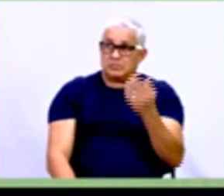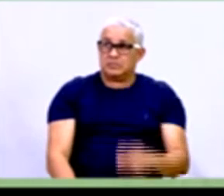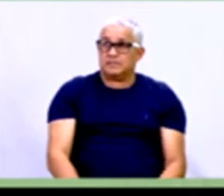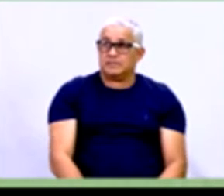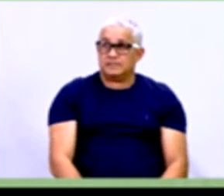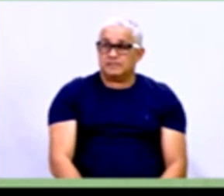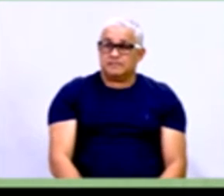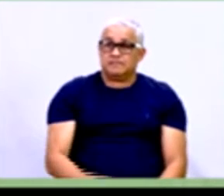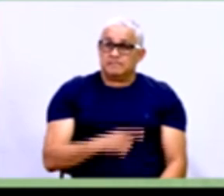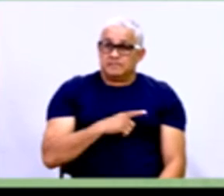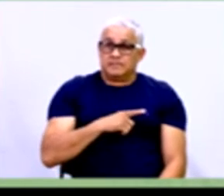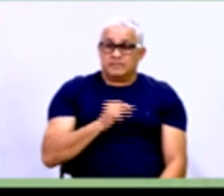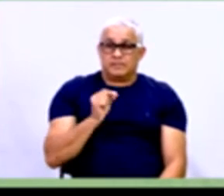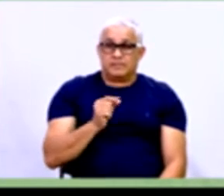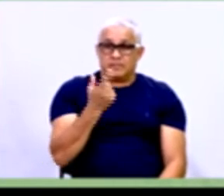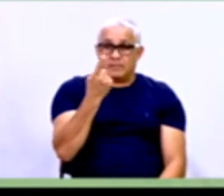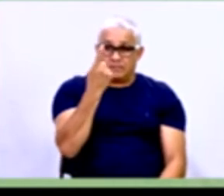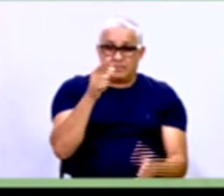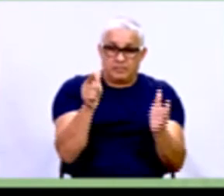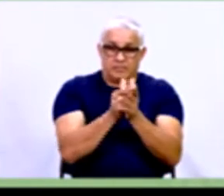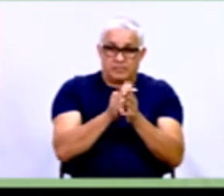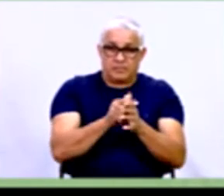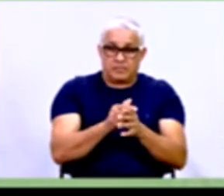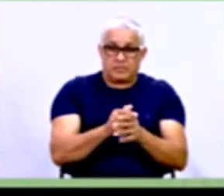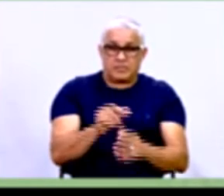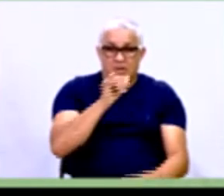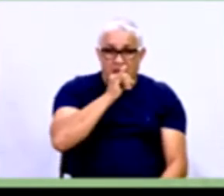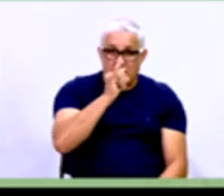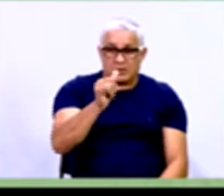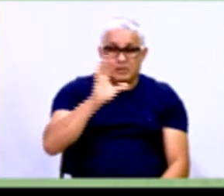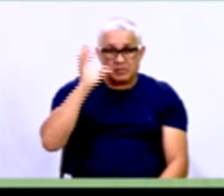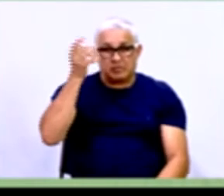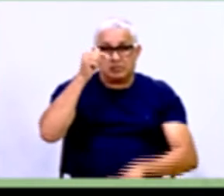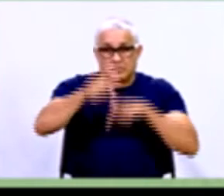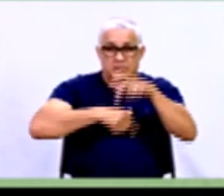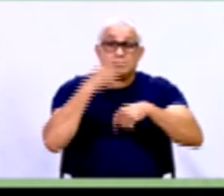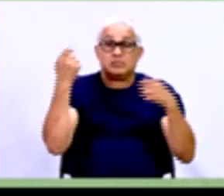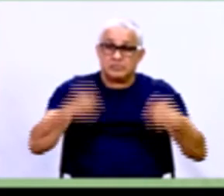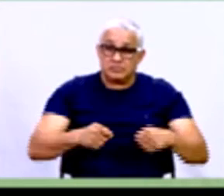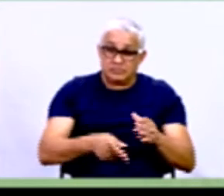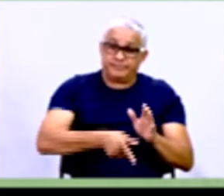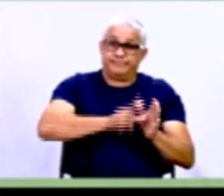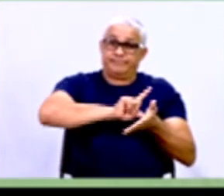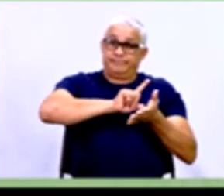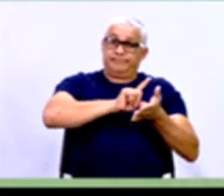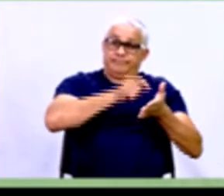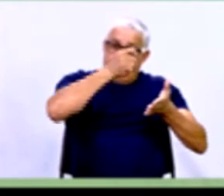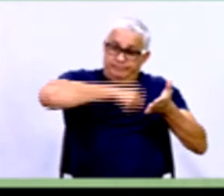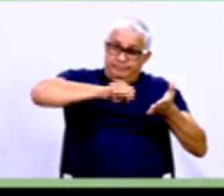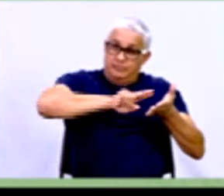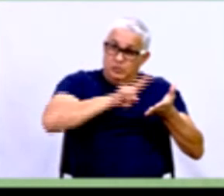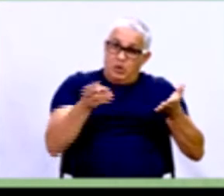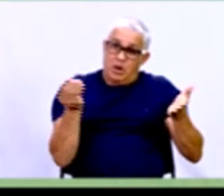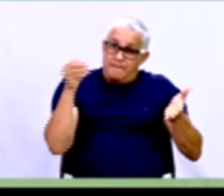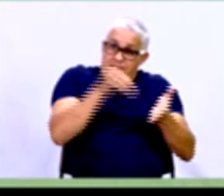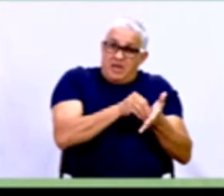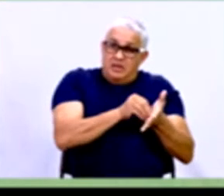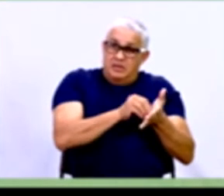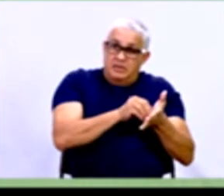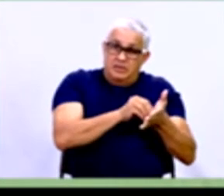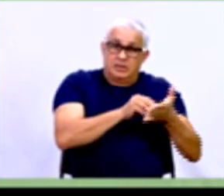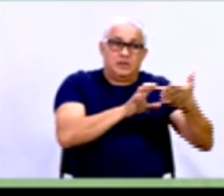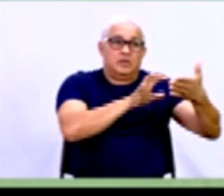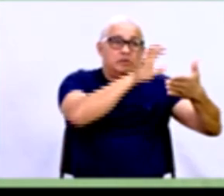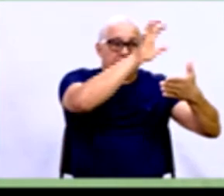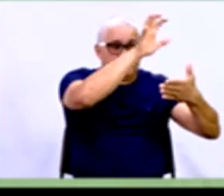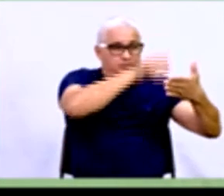você tendo um formulário de comunicação de acidente de trabalho, é necessário que, antes de assinar Você analise se todos